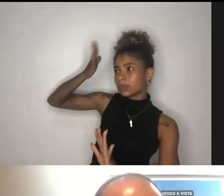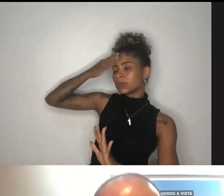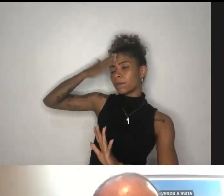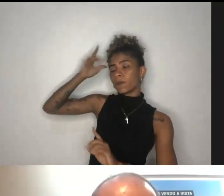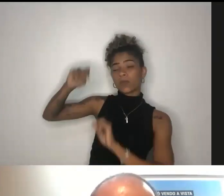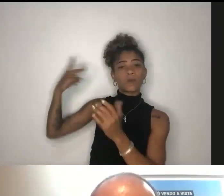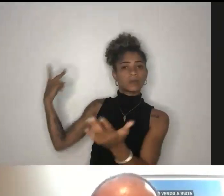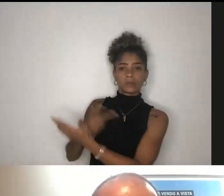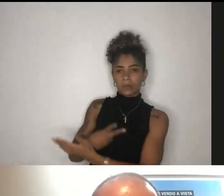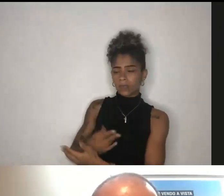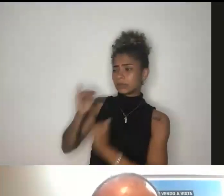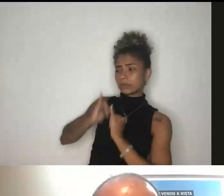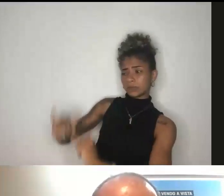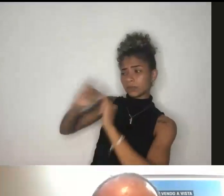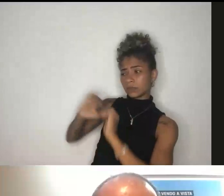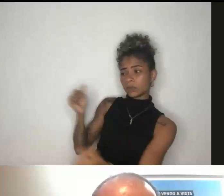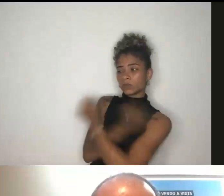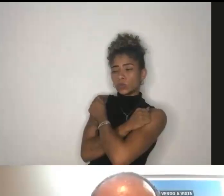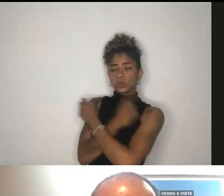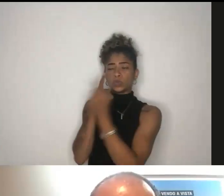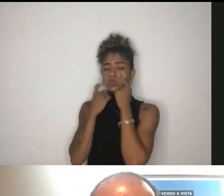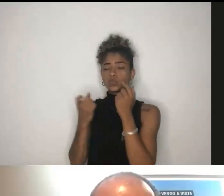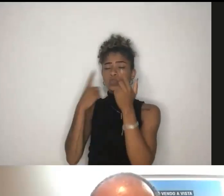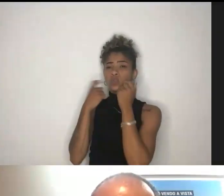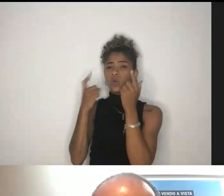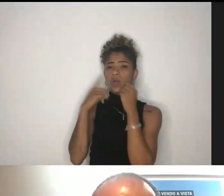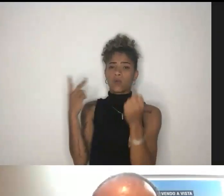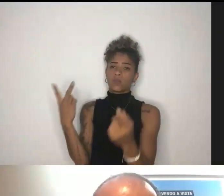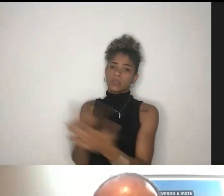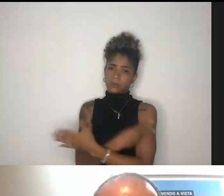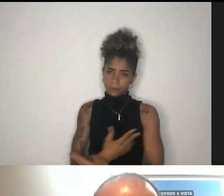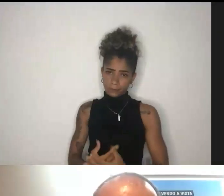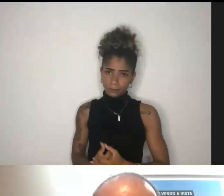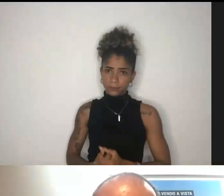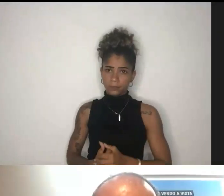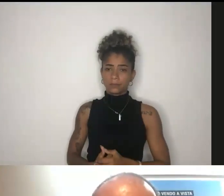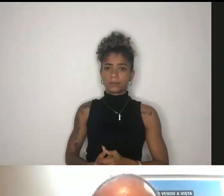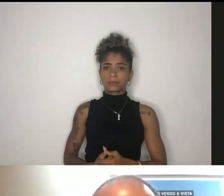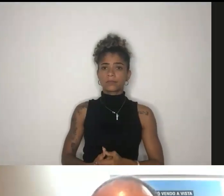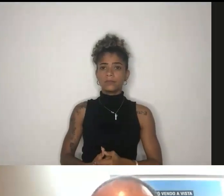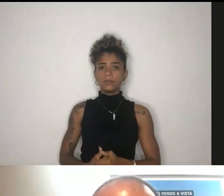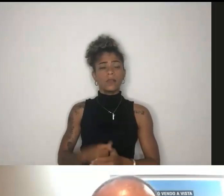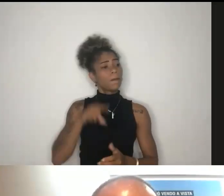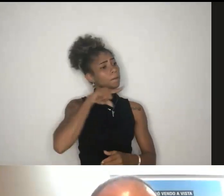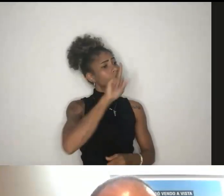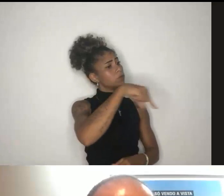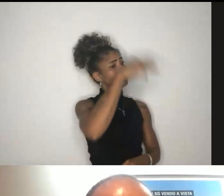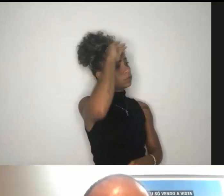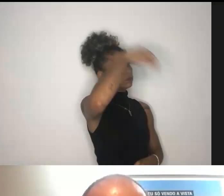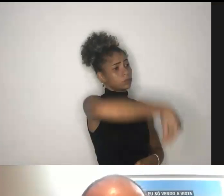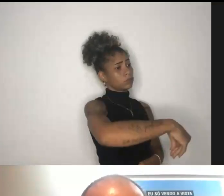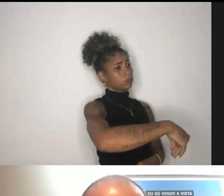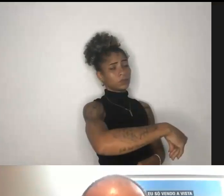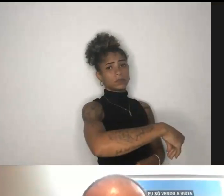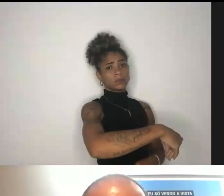rampa que a gente ia se abraçar e chorar para que foi o que aconteceu mas você não desiste da